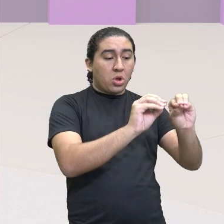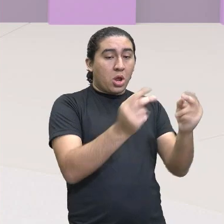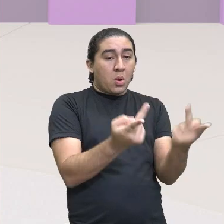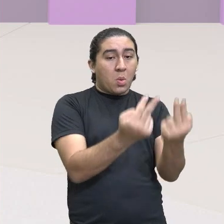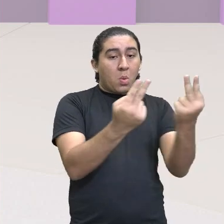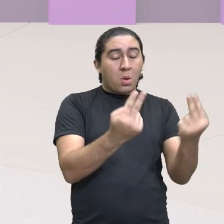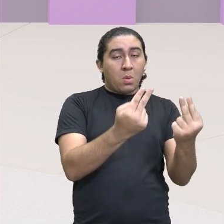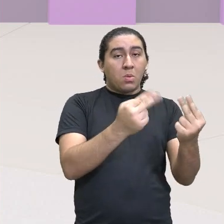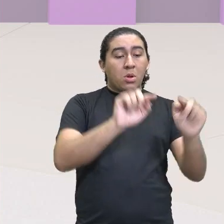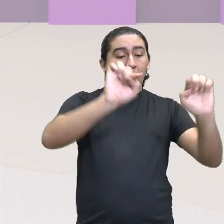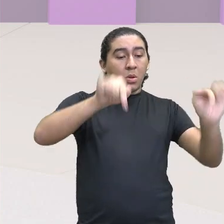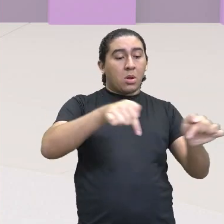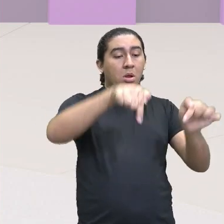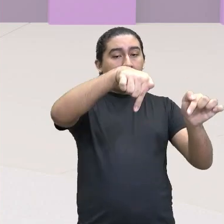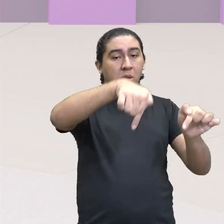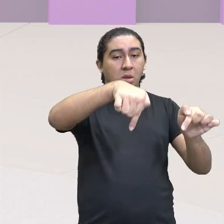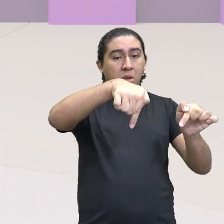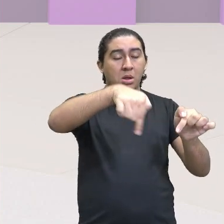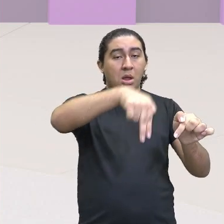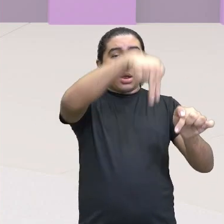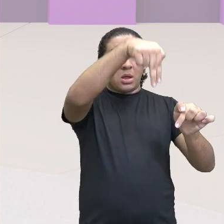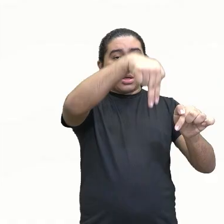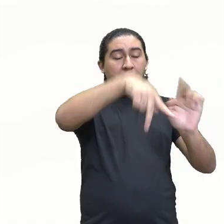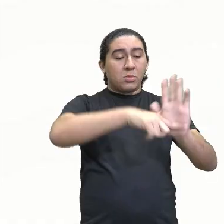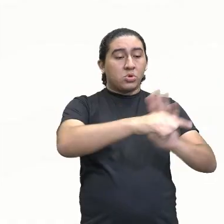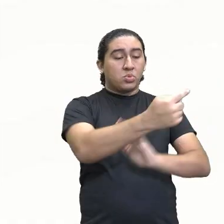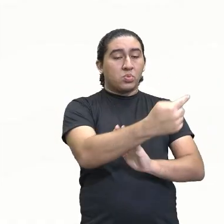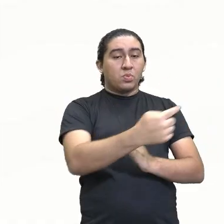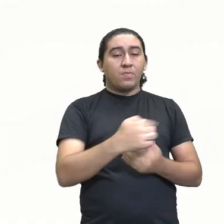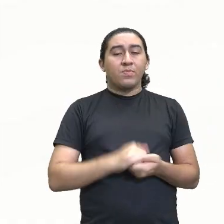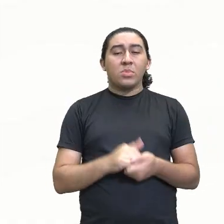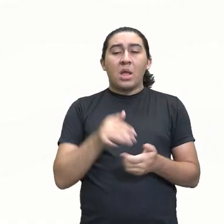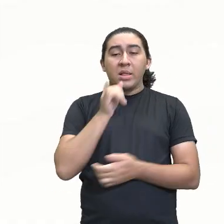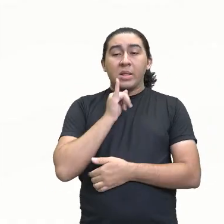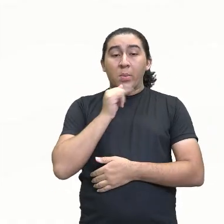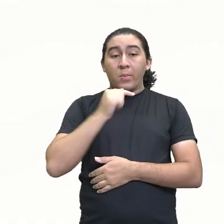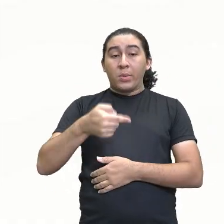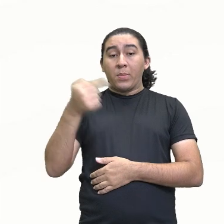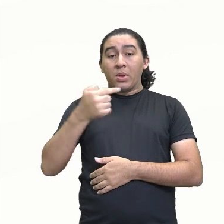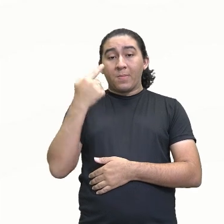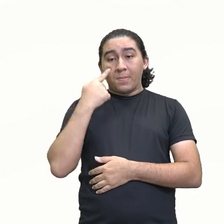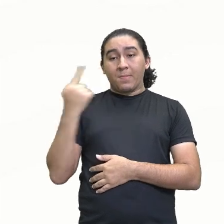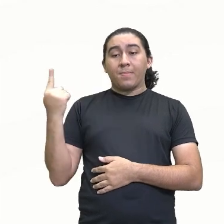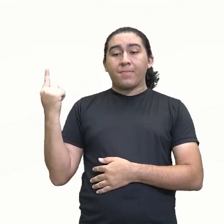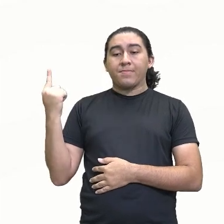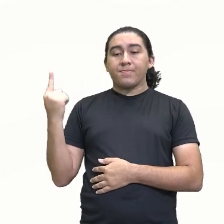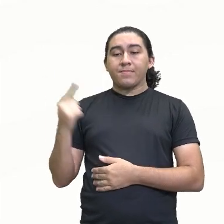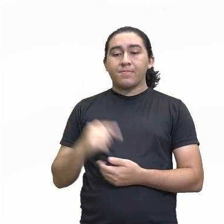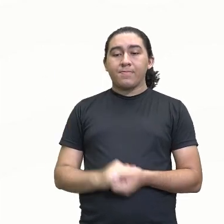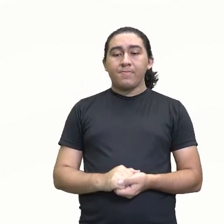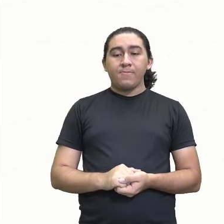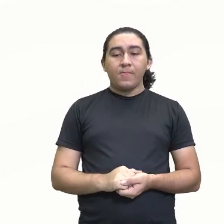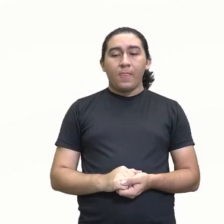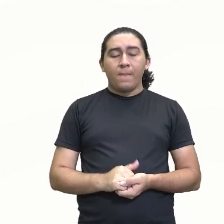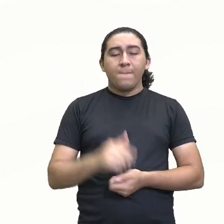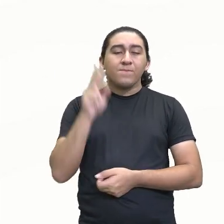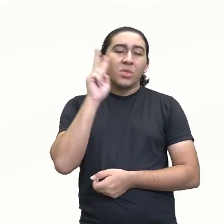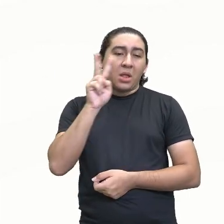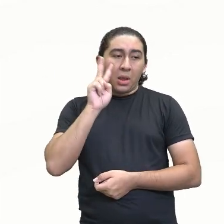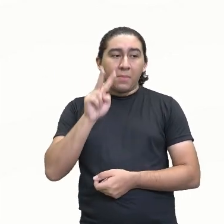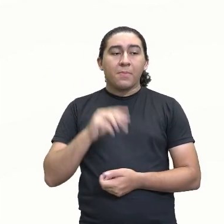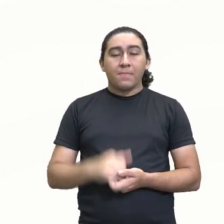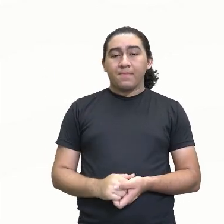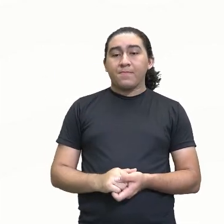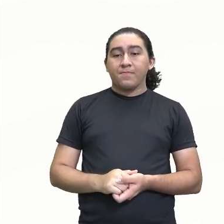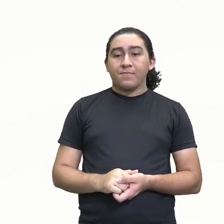Vamos verificar, então, na prática? Vamos considerar o nosso primeiro exemplo. Vamos, então, à nossa cartela. Lembra aí do nosso